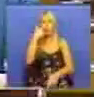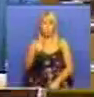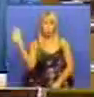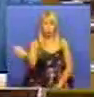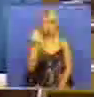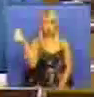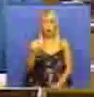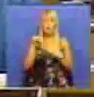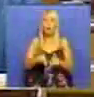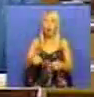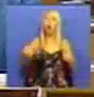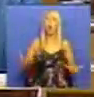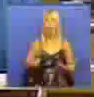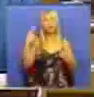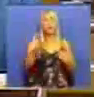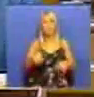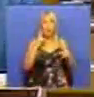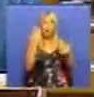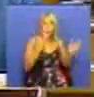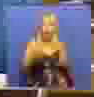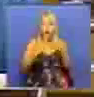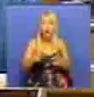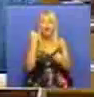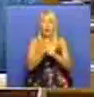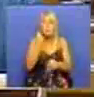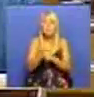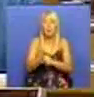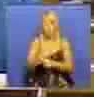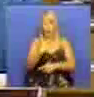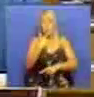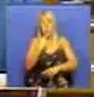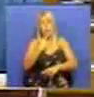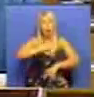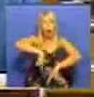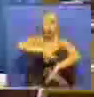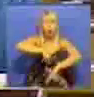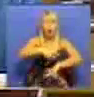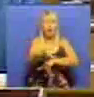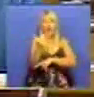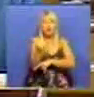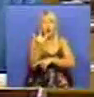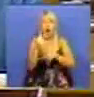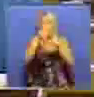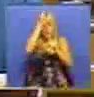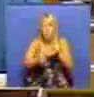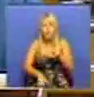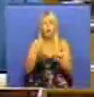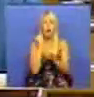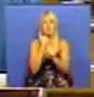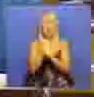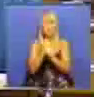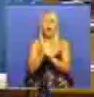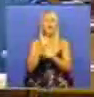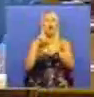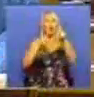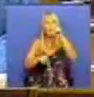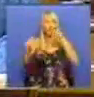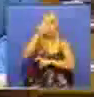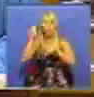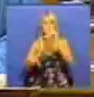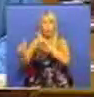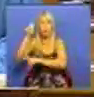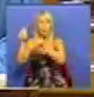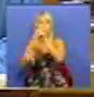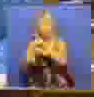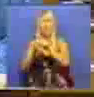estão sujeitos a ritmos de trabalho elevados, a horários de 12 horas consecutivas ou a turnos rotativos, conseguirão